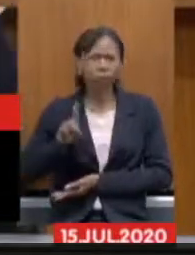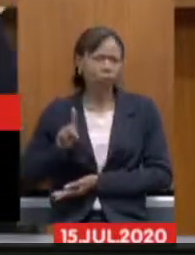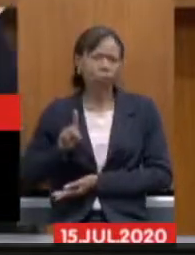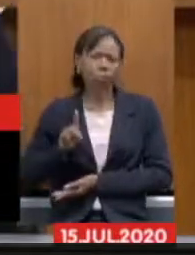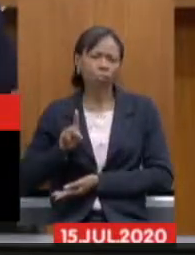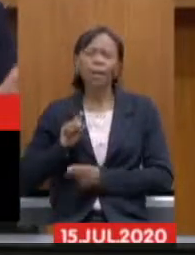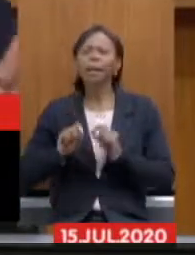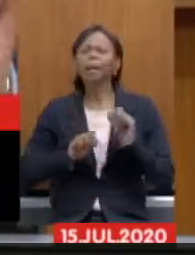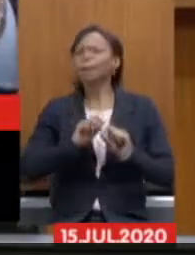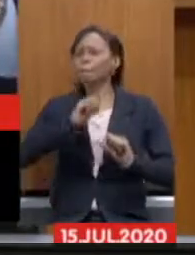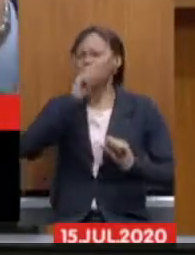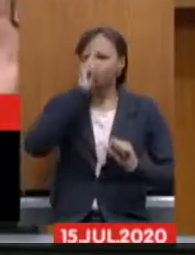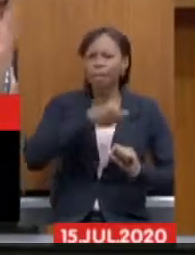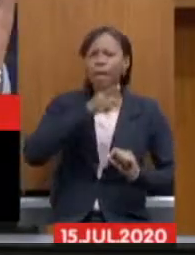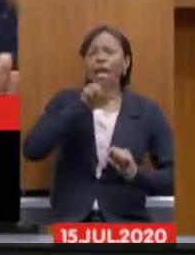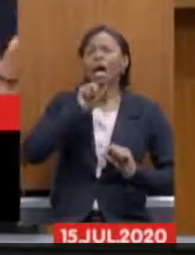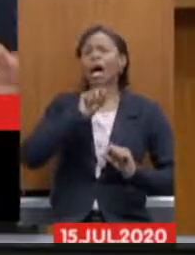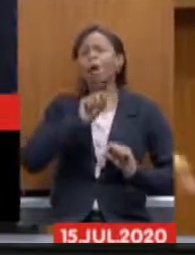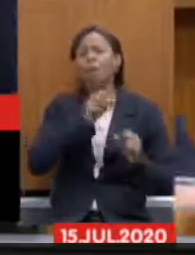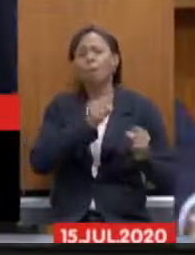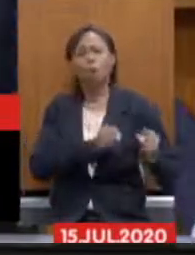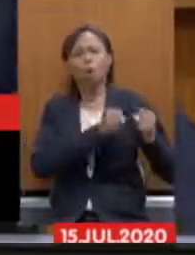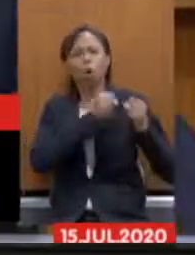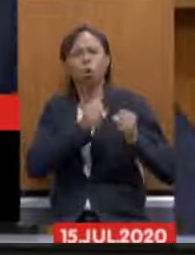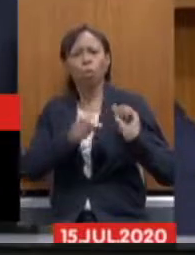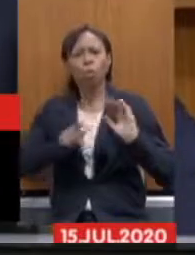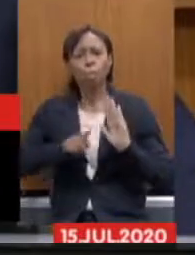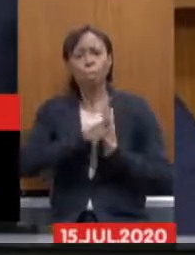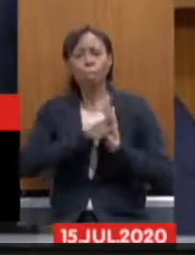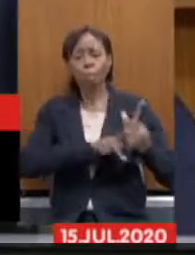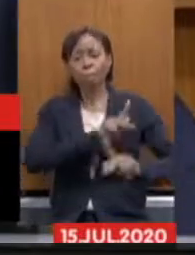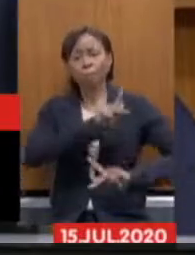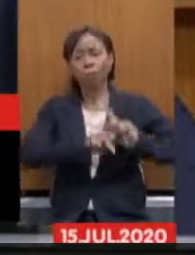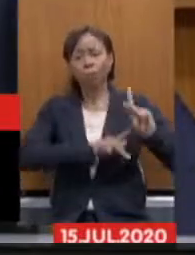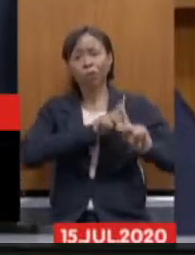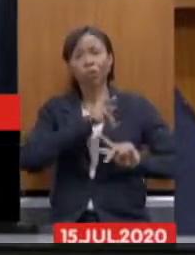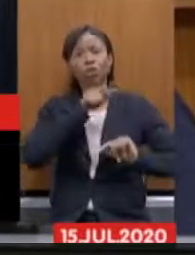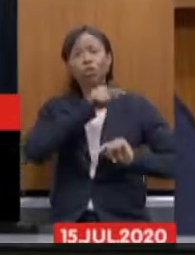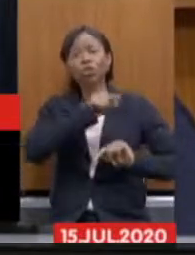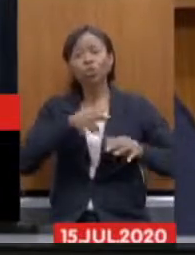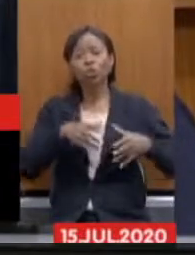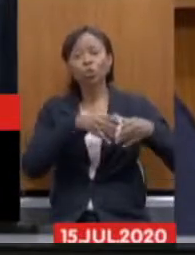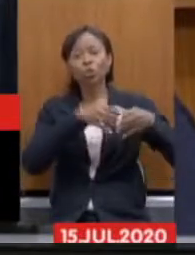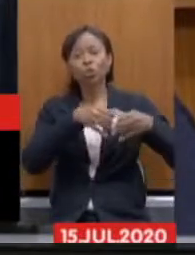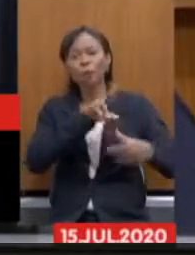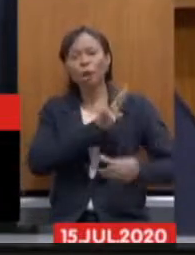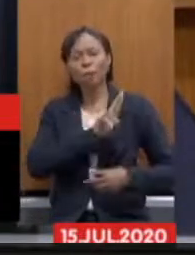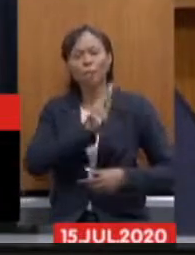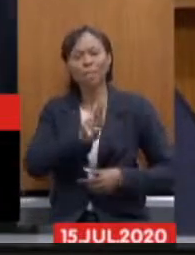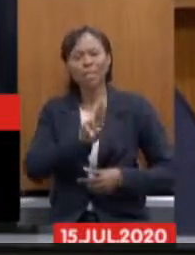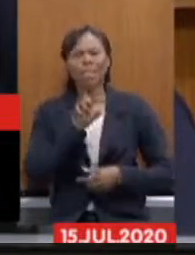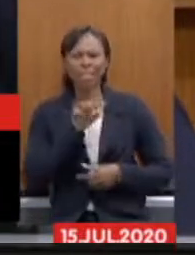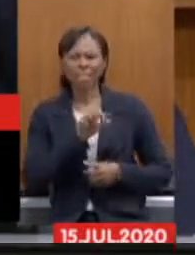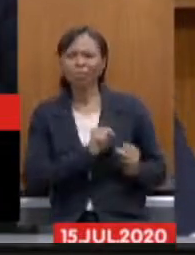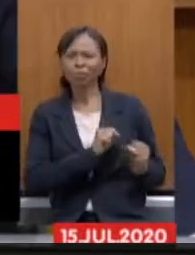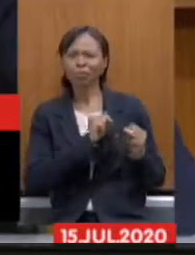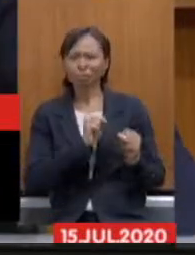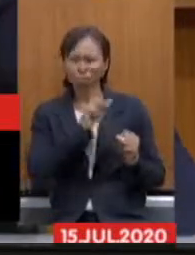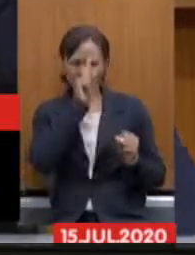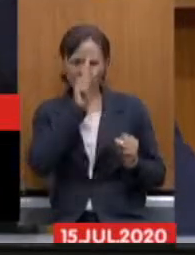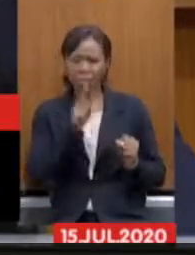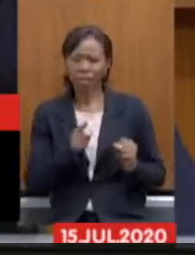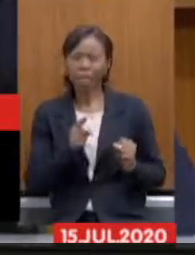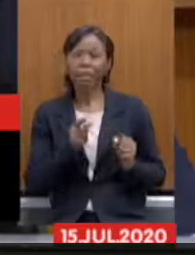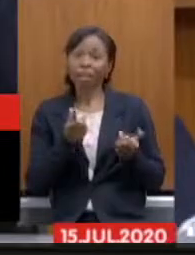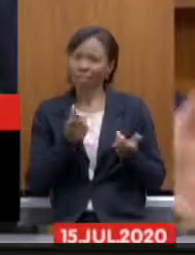manda é o poder que vem do povo a partir dos seus representantes esse é um recado